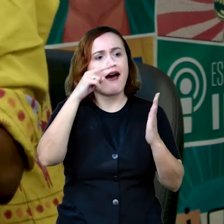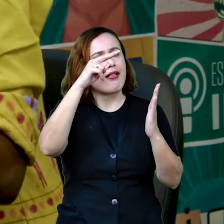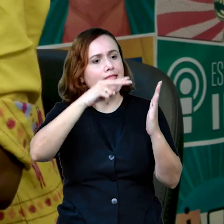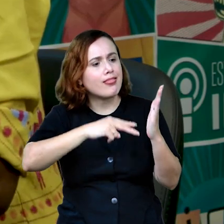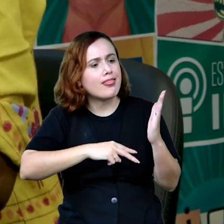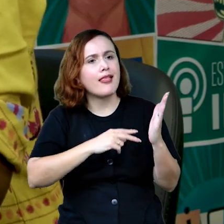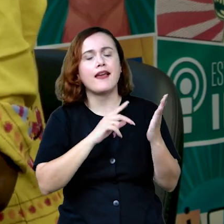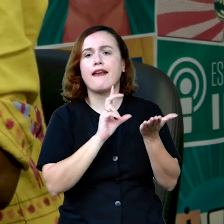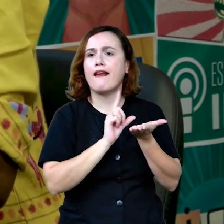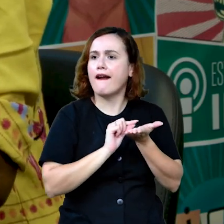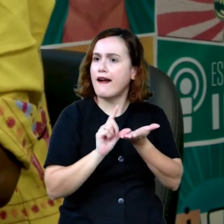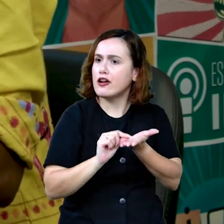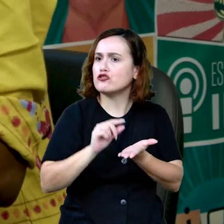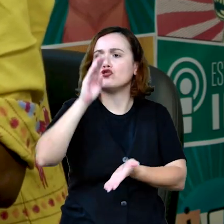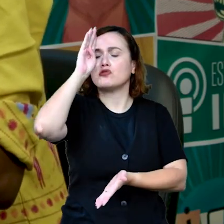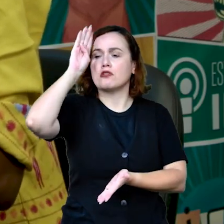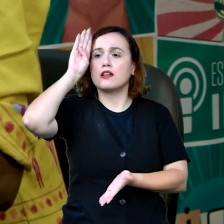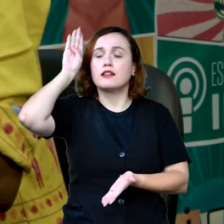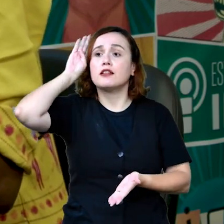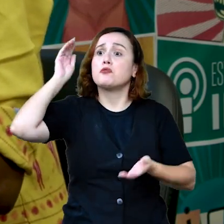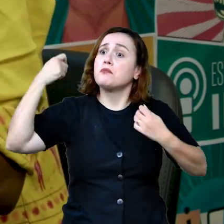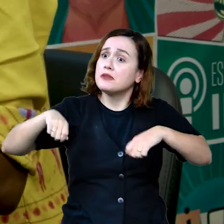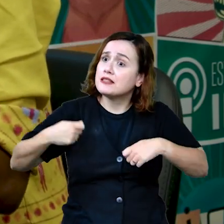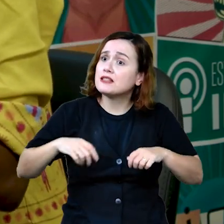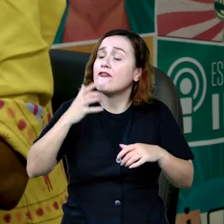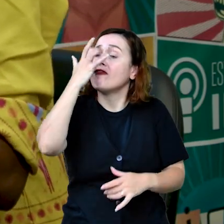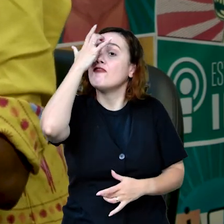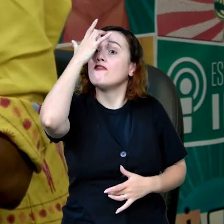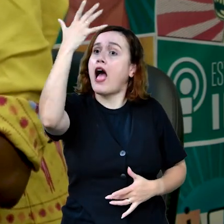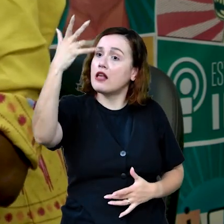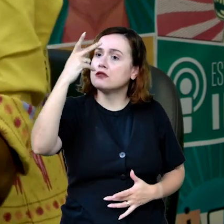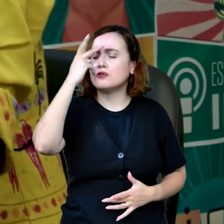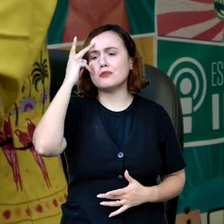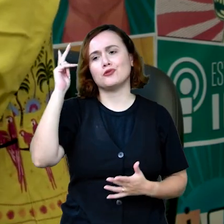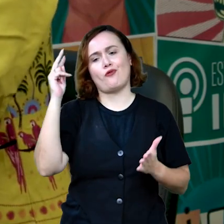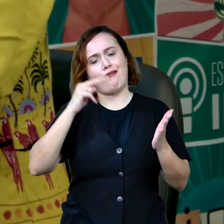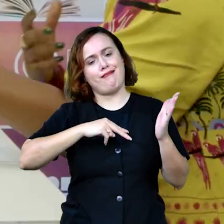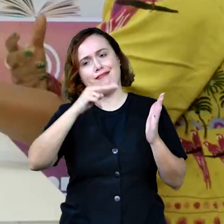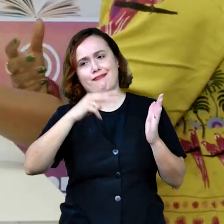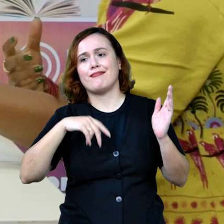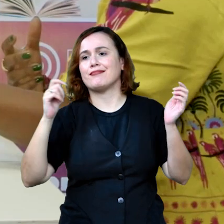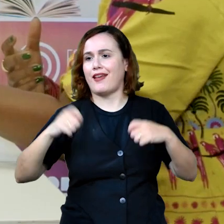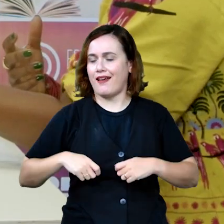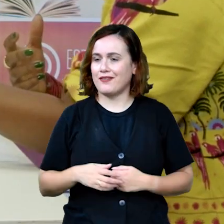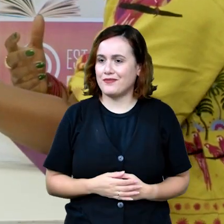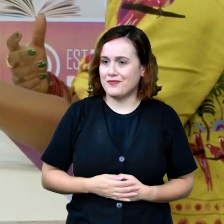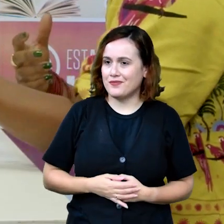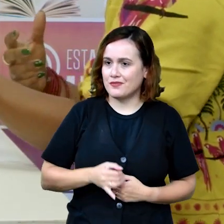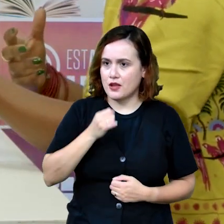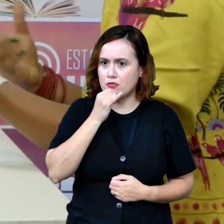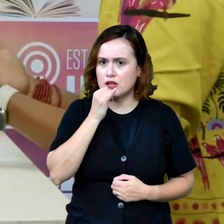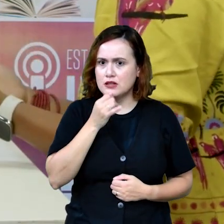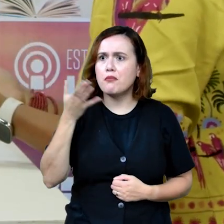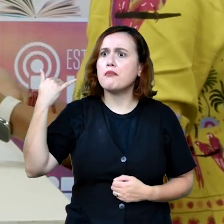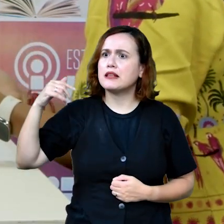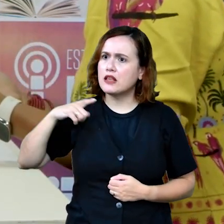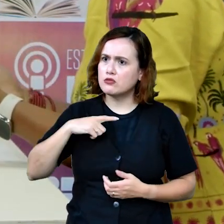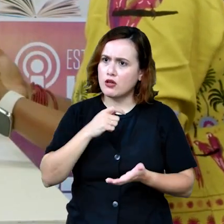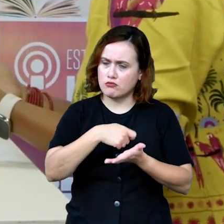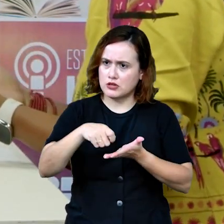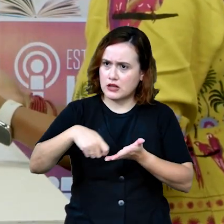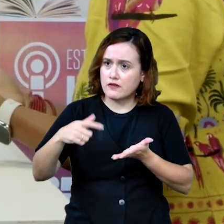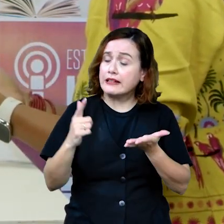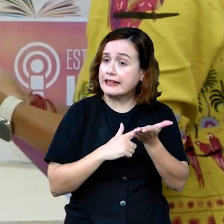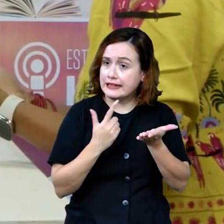mas que as pessoas podem e devem acessar os trabalhos que a gente está produzindo. Então, por exemplo, quando eu fiz o livro, que é o resultado do mestrado, eu tinha que fazer